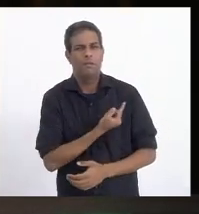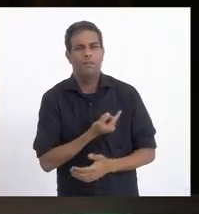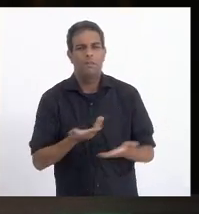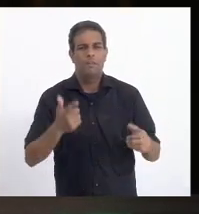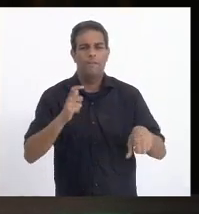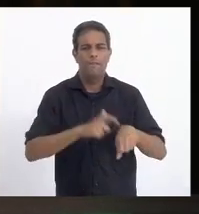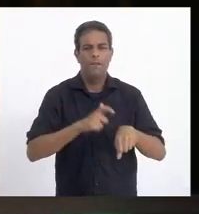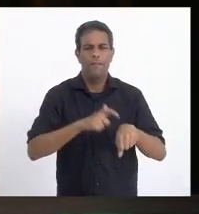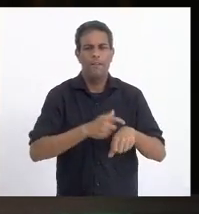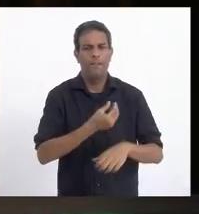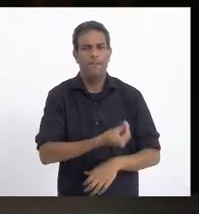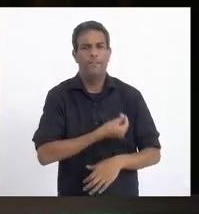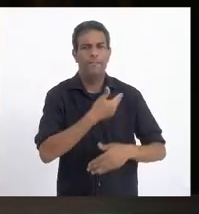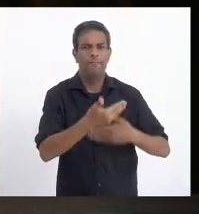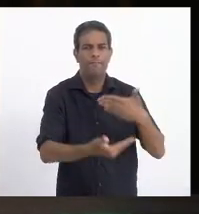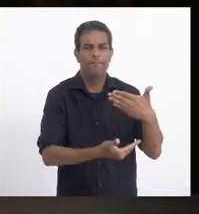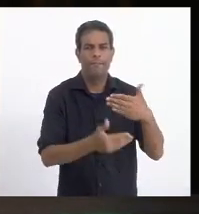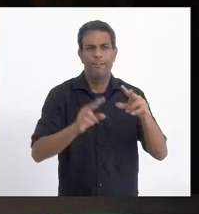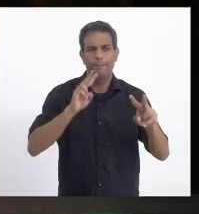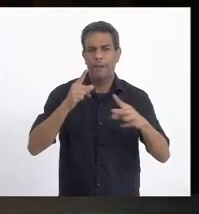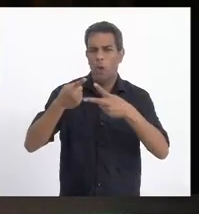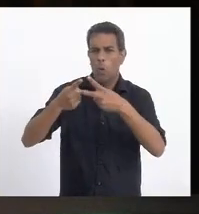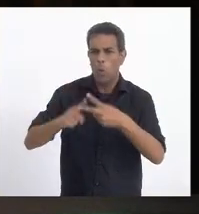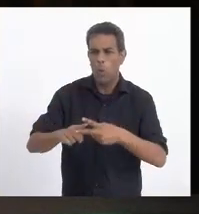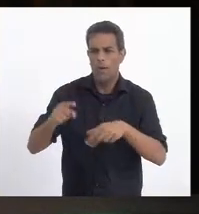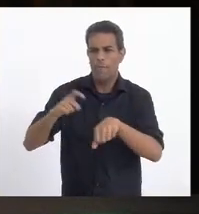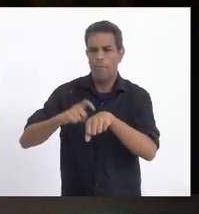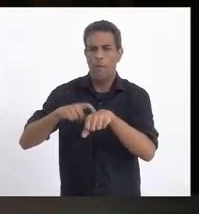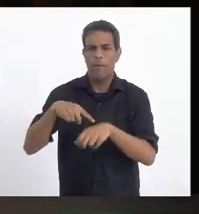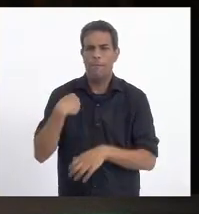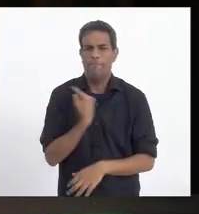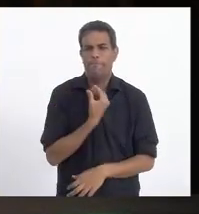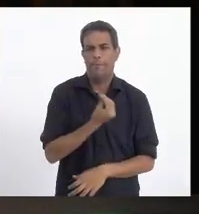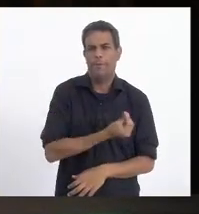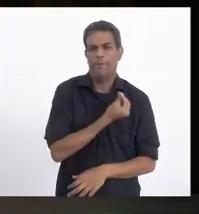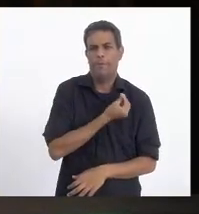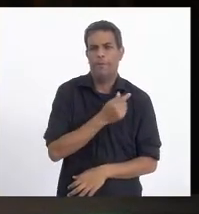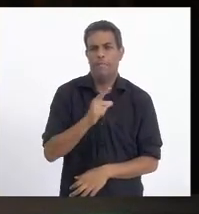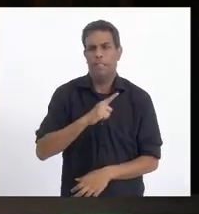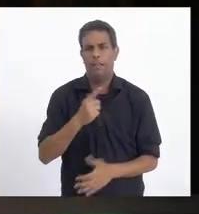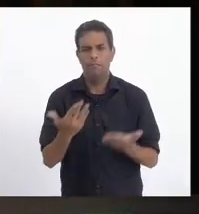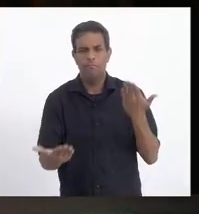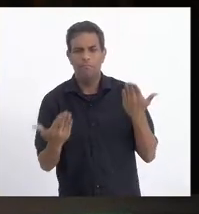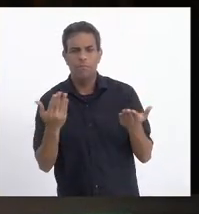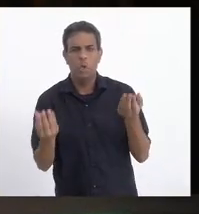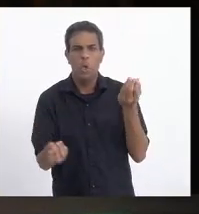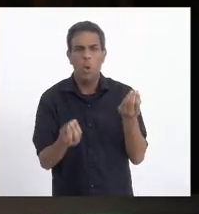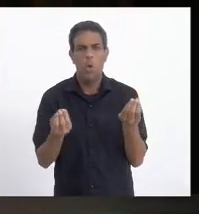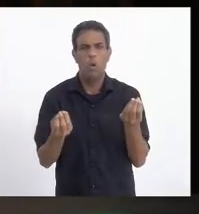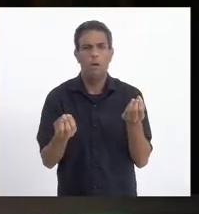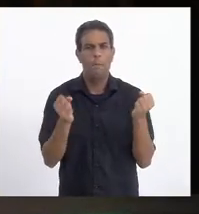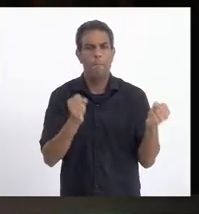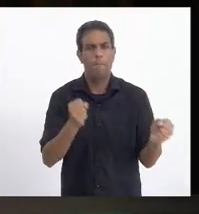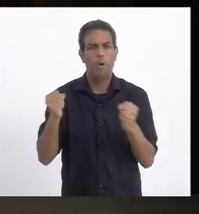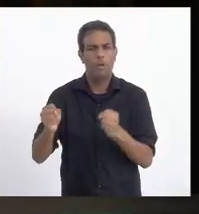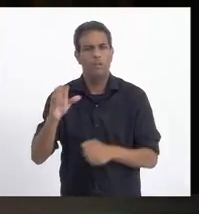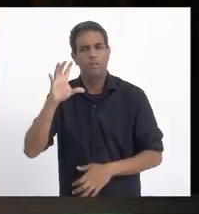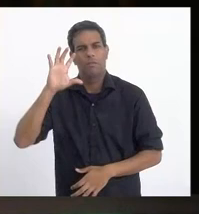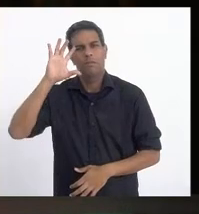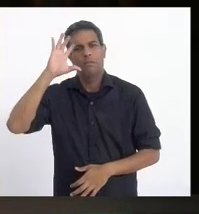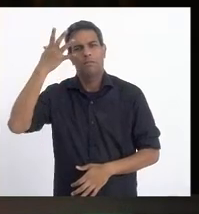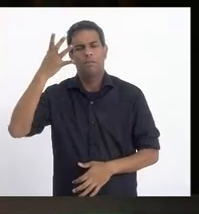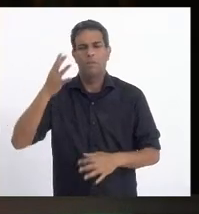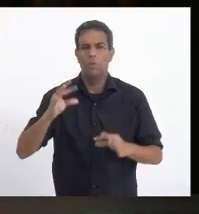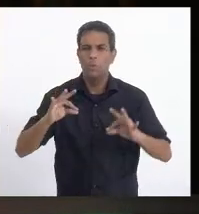passamos tudo que nós passamos não podemos reparar nesse momento que temos limpa de poder realmente dar